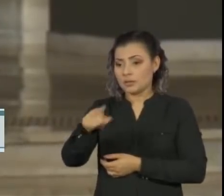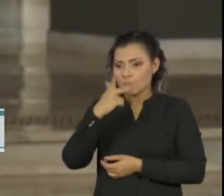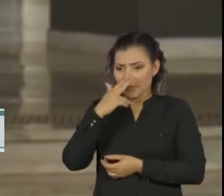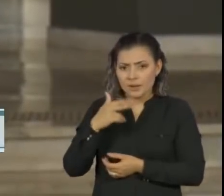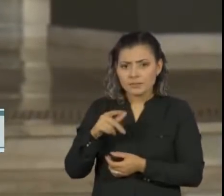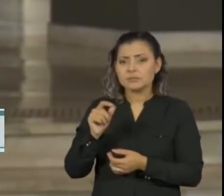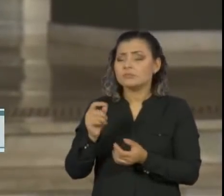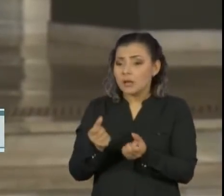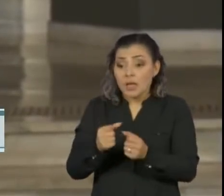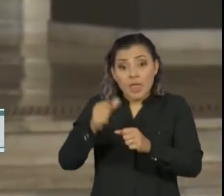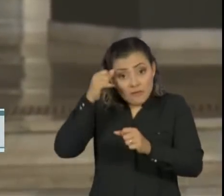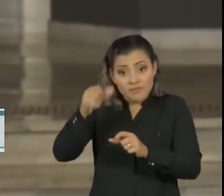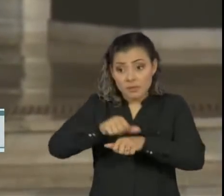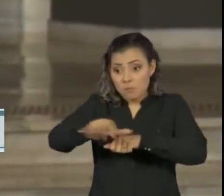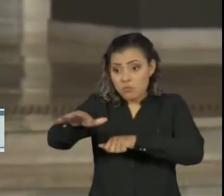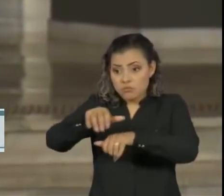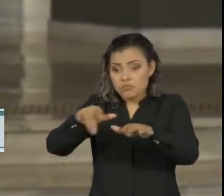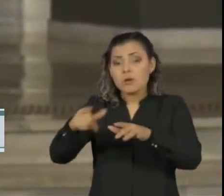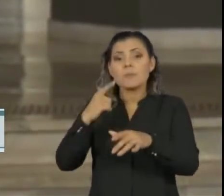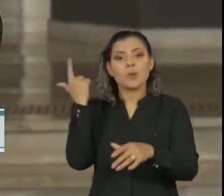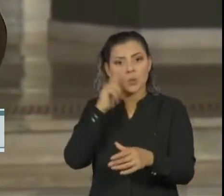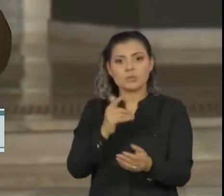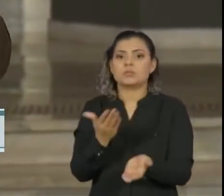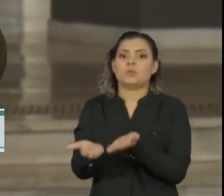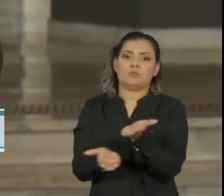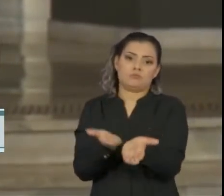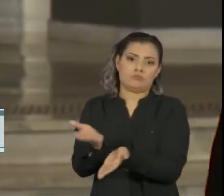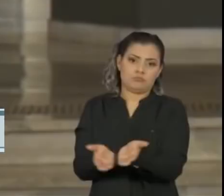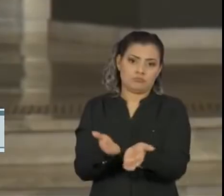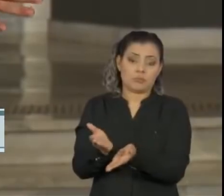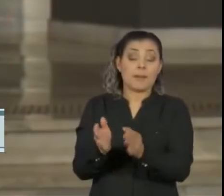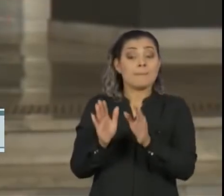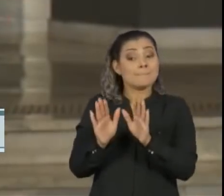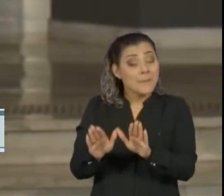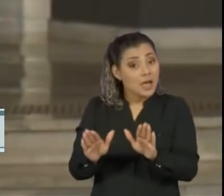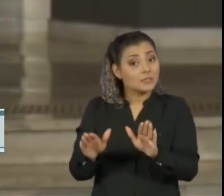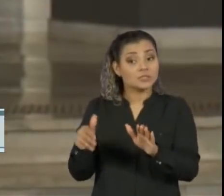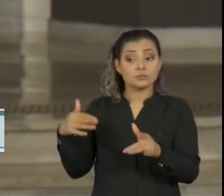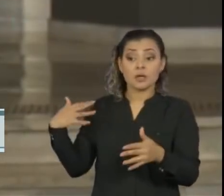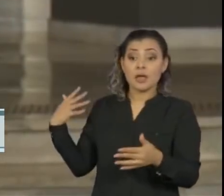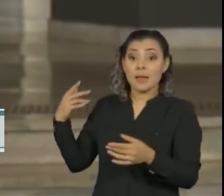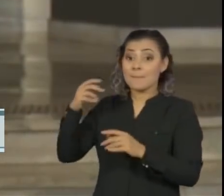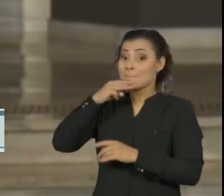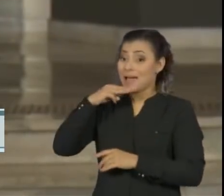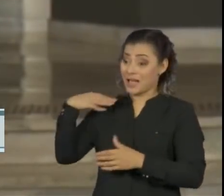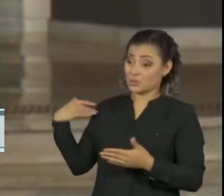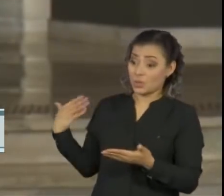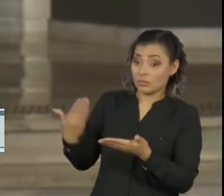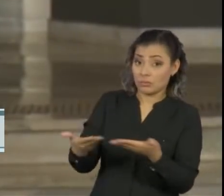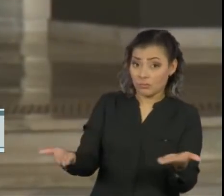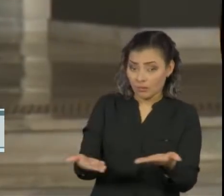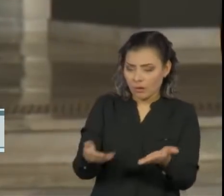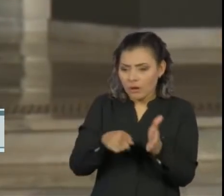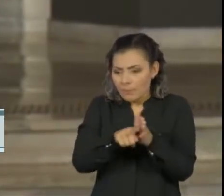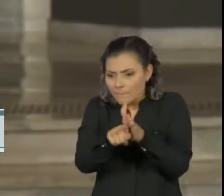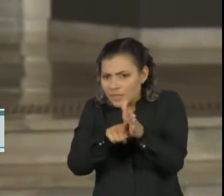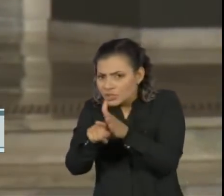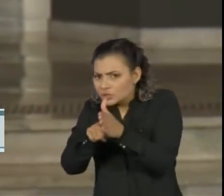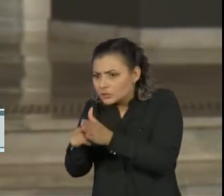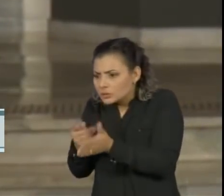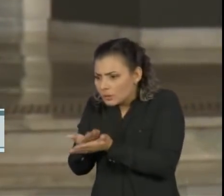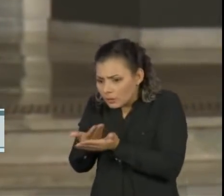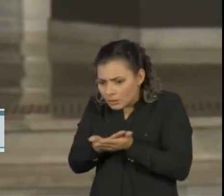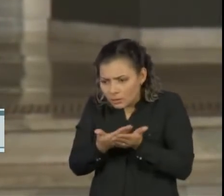inibindo a replicação viral, foi aventada essa hipótese. De lá para cá, uma série de estudos